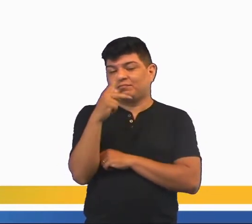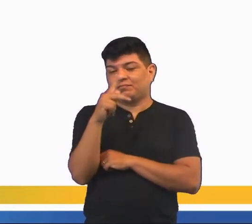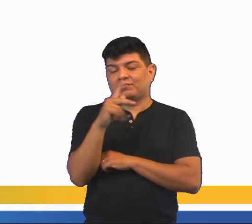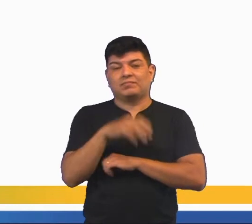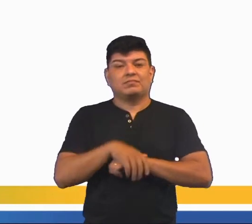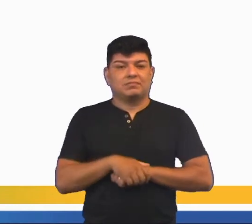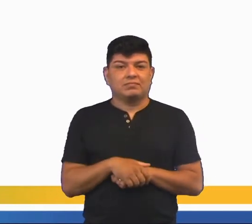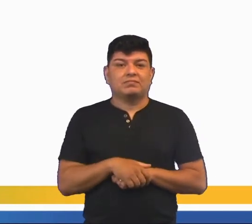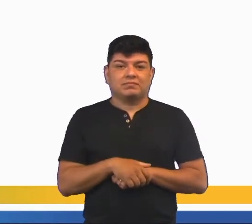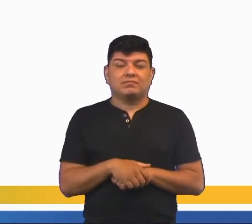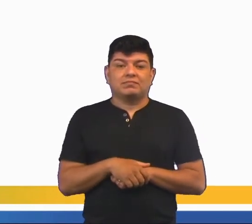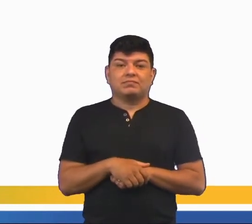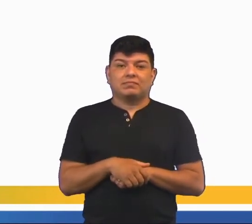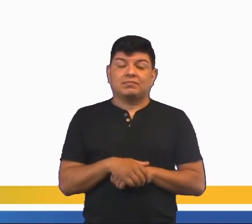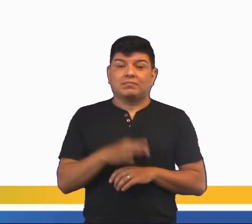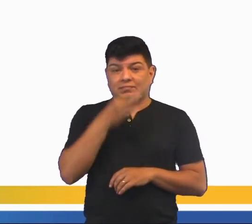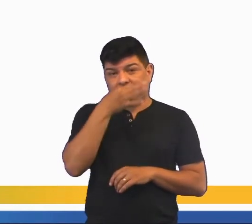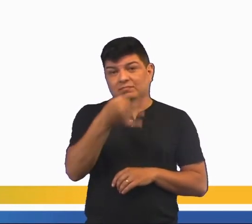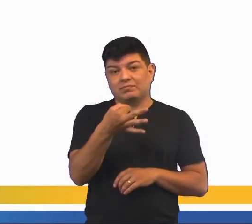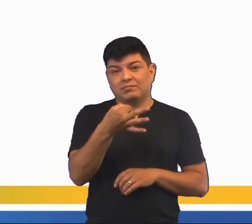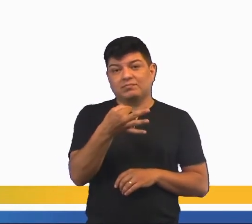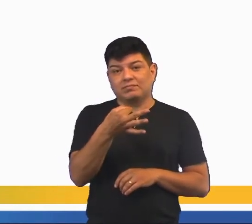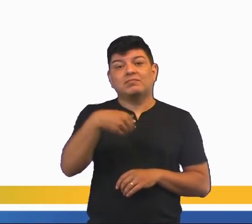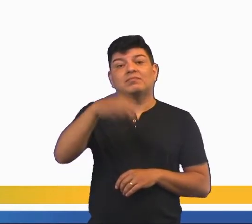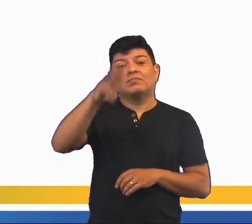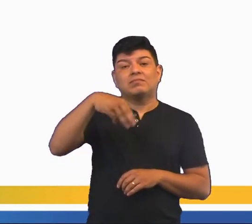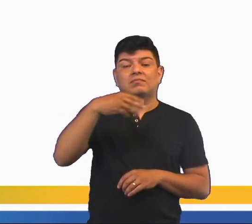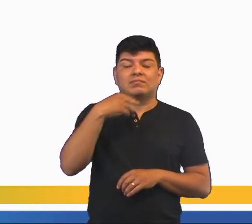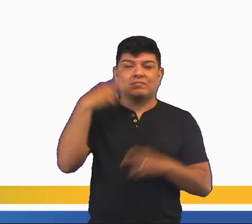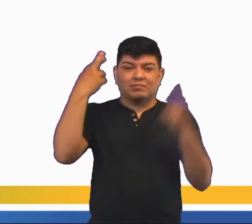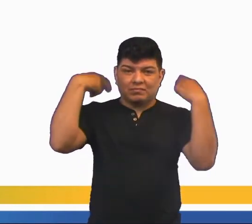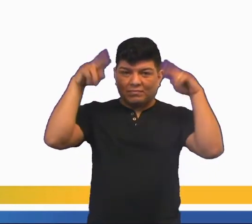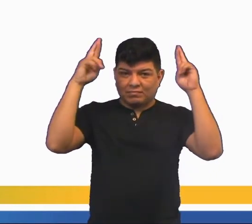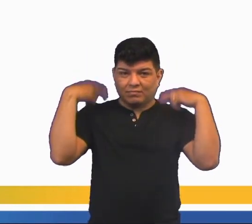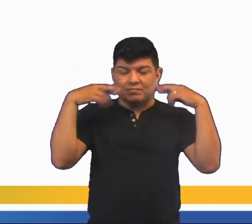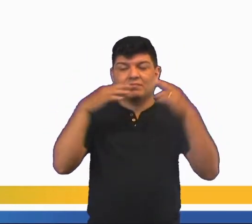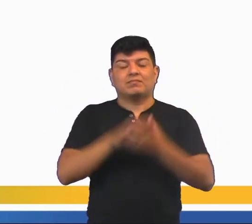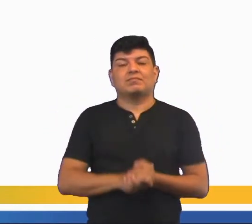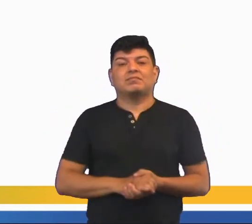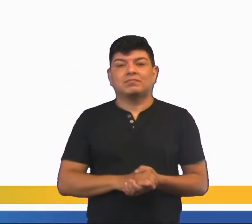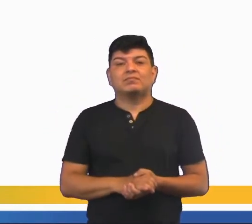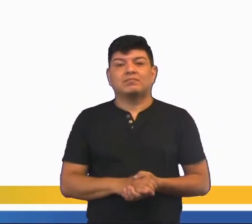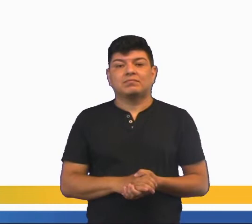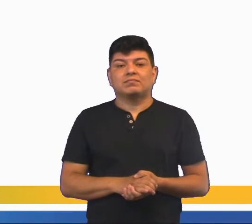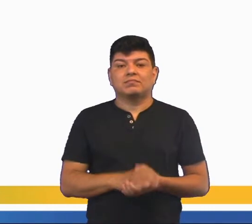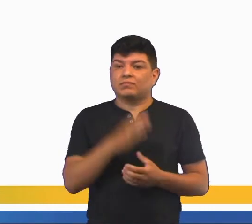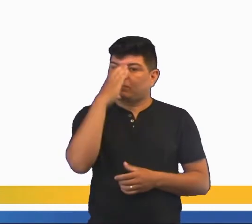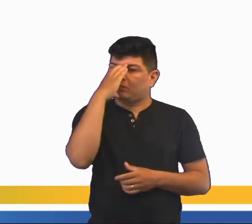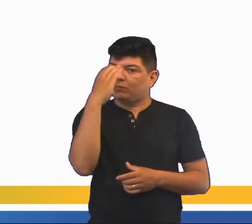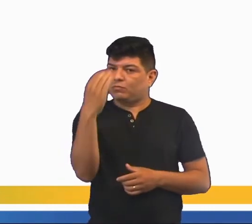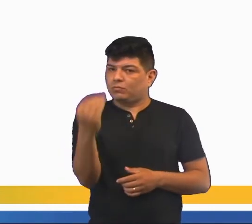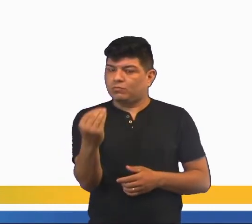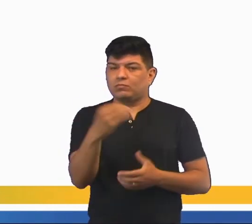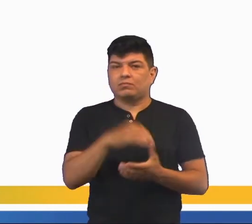alimento. Então, aqui é uma opinião de quem? Da ovelha, né? Um